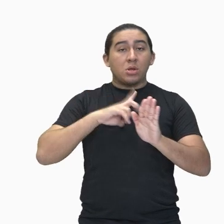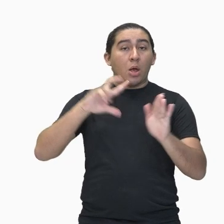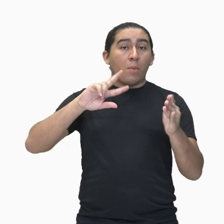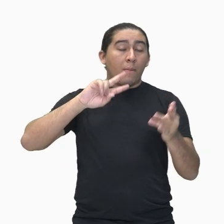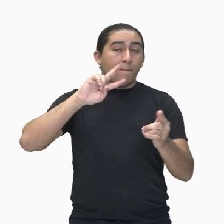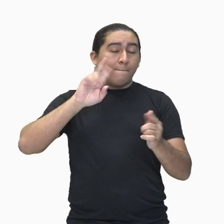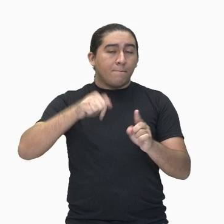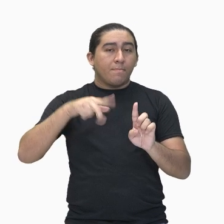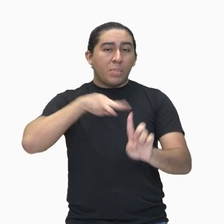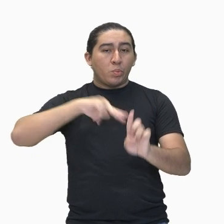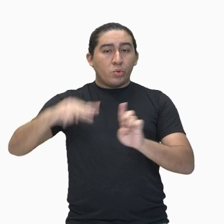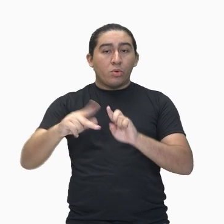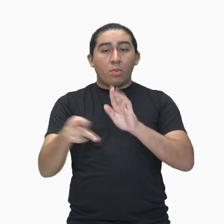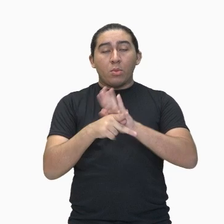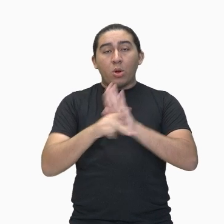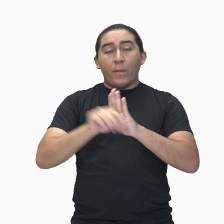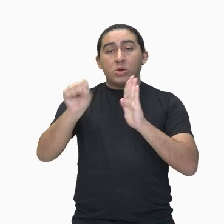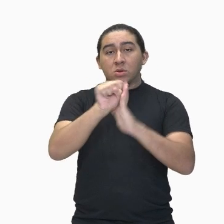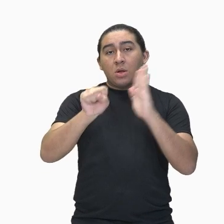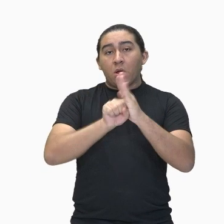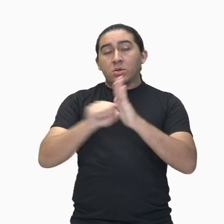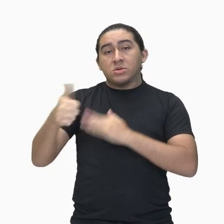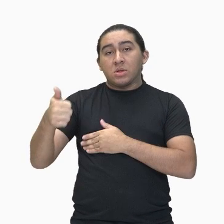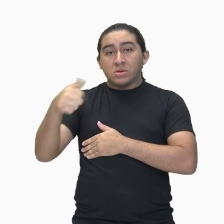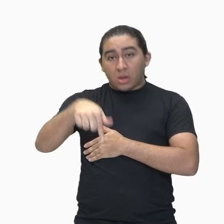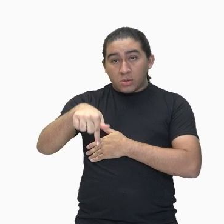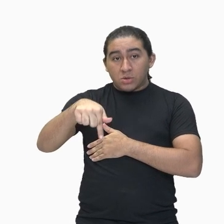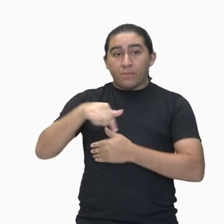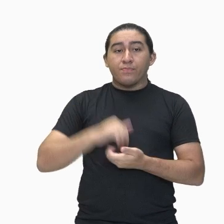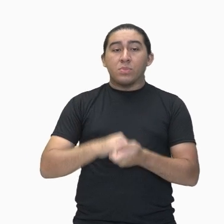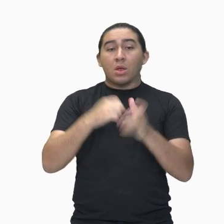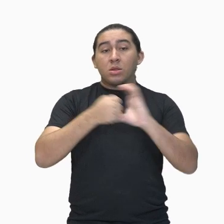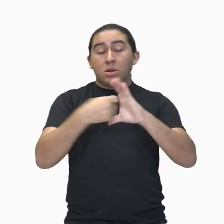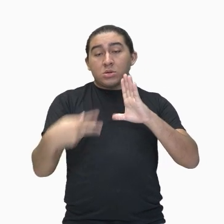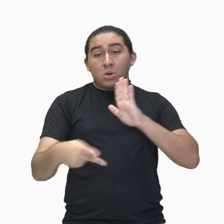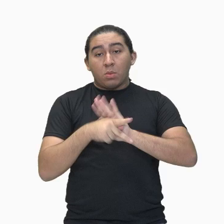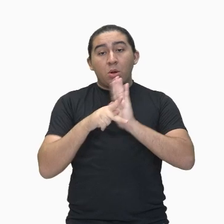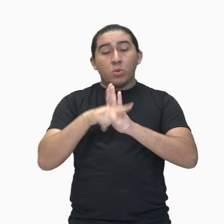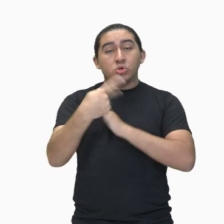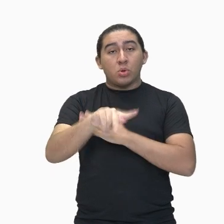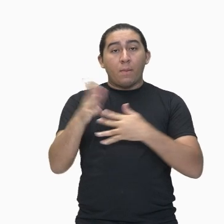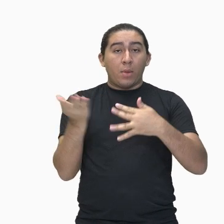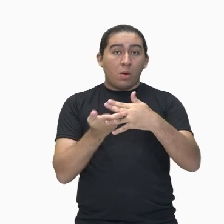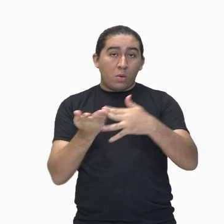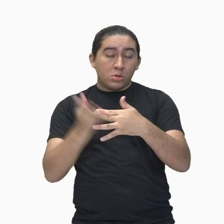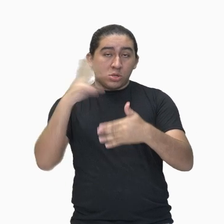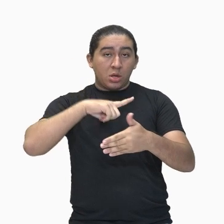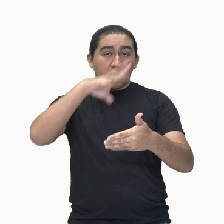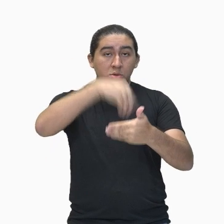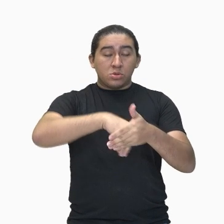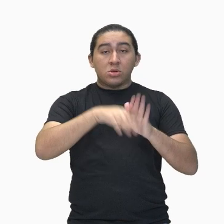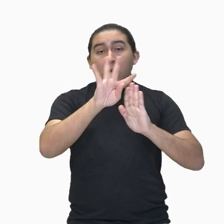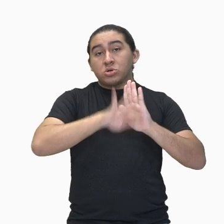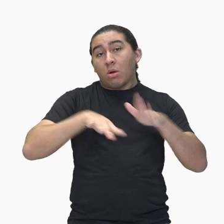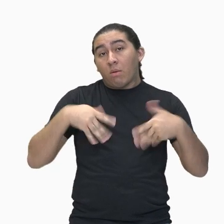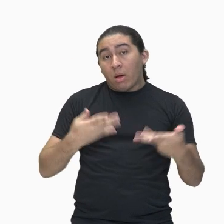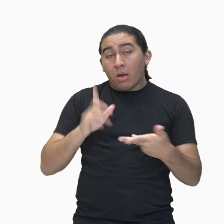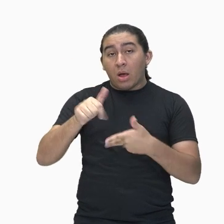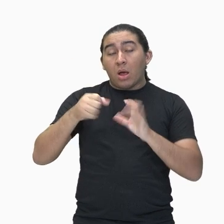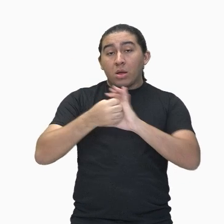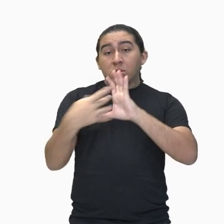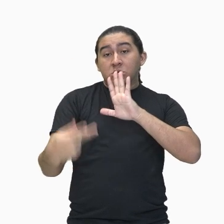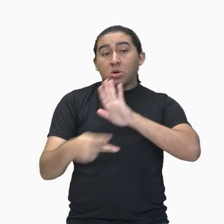do século XVII. O traço temático caracteristicamente barroco presente no texto é o